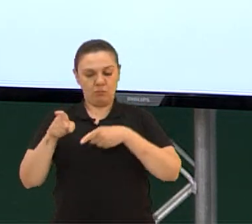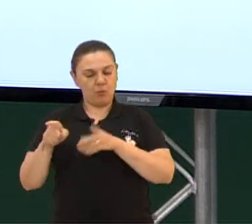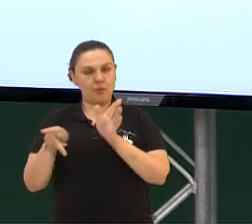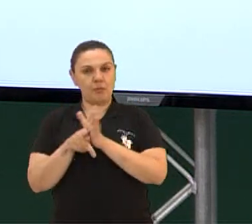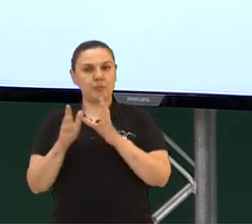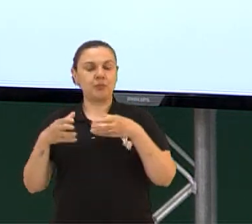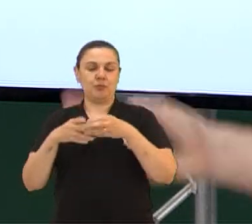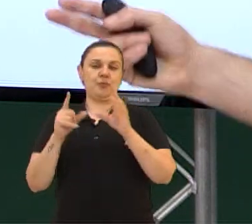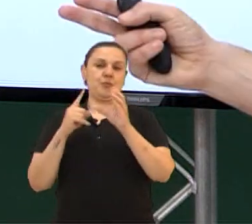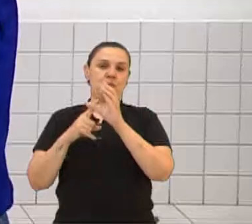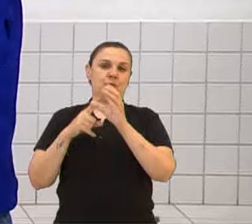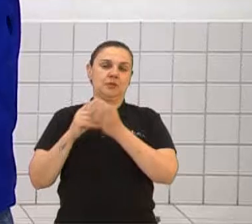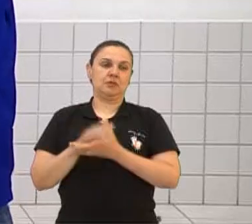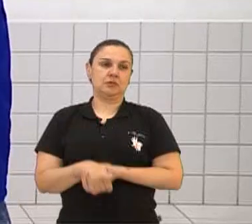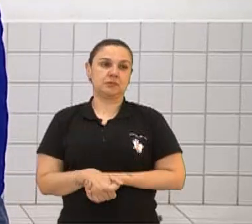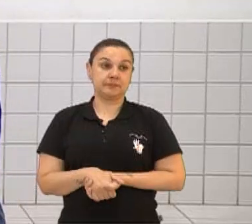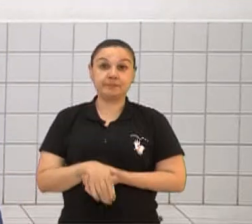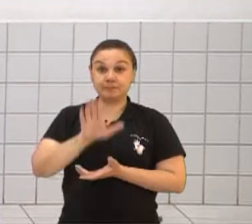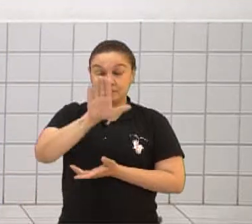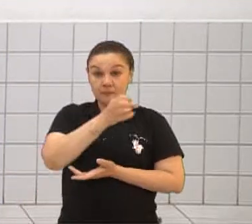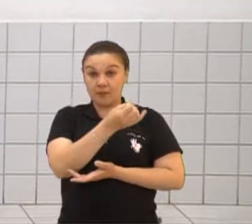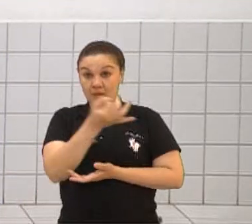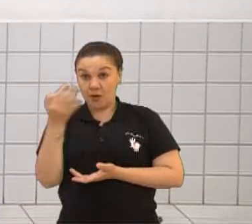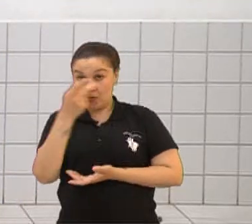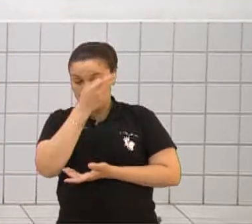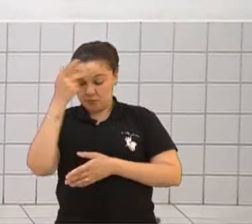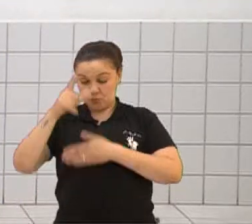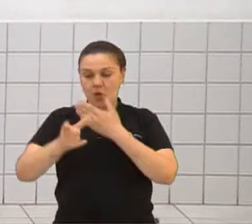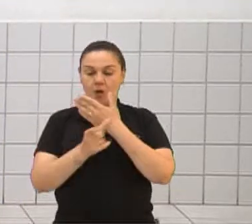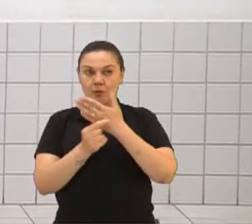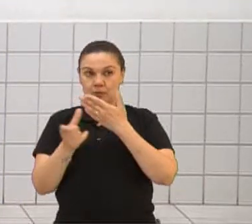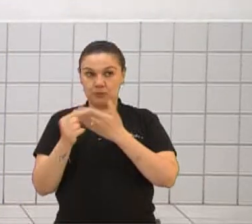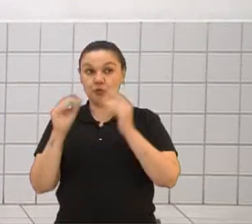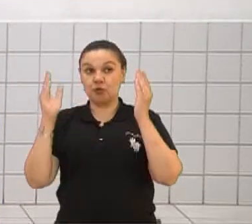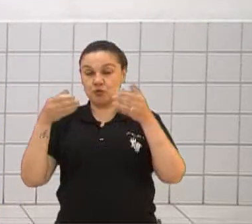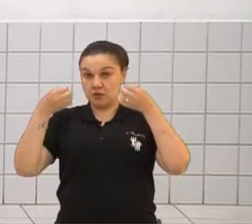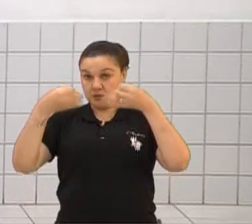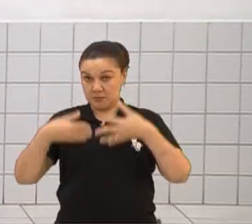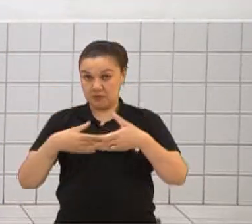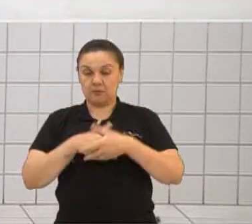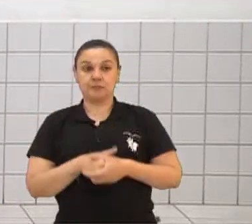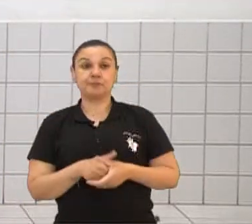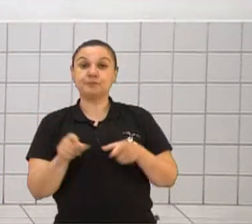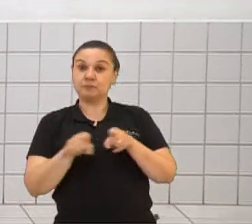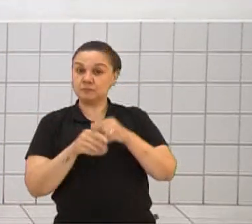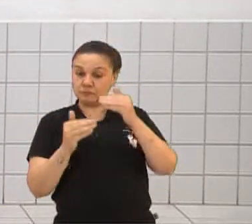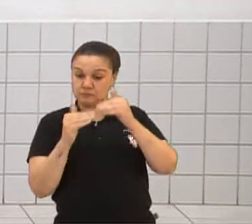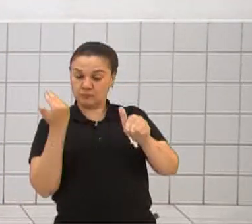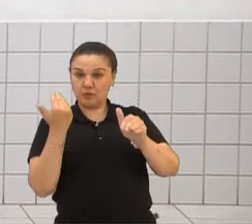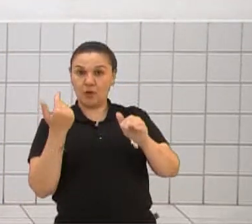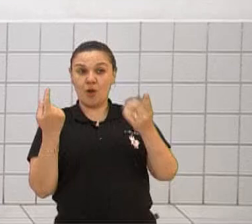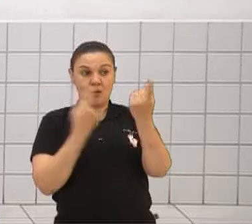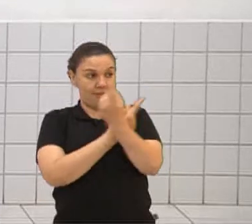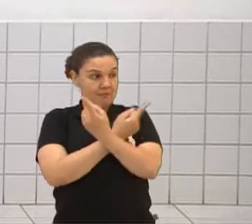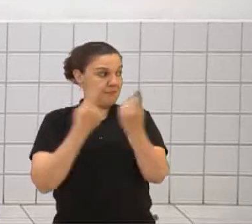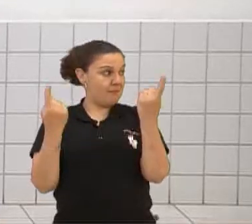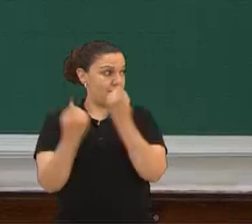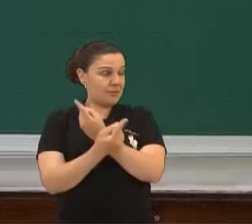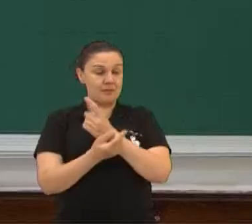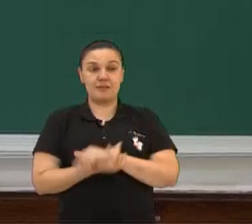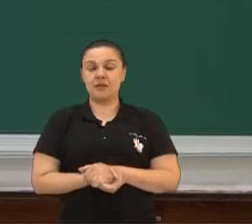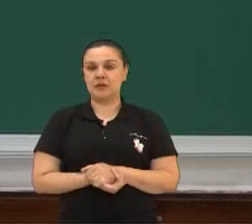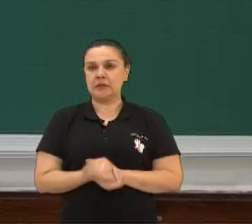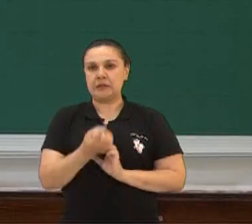Comunista. Perfeito. Inclusive, professor, alguns desses autores, como nós bem sabemos, eles até discordam entre si. Né? Tem